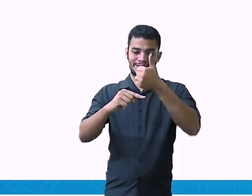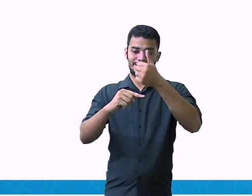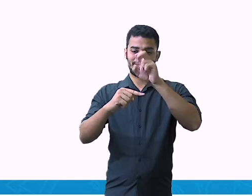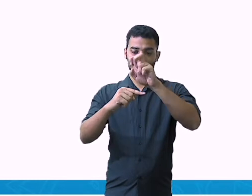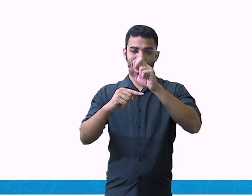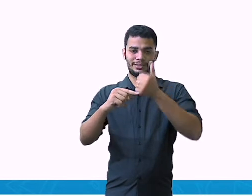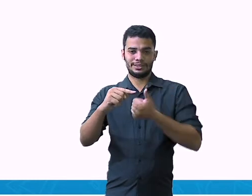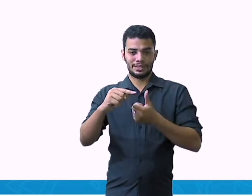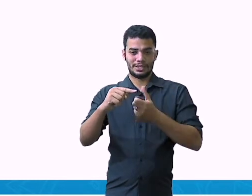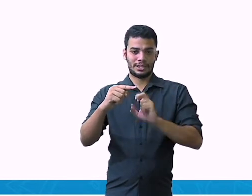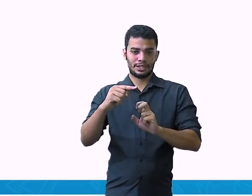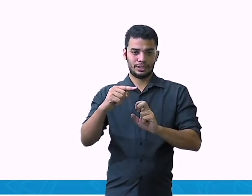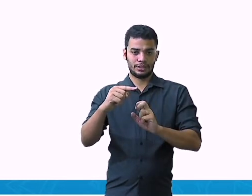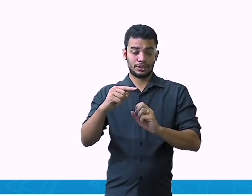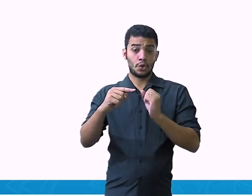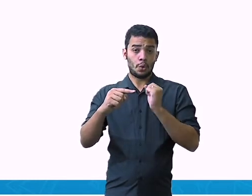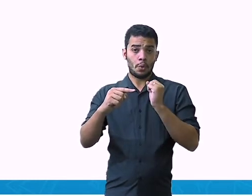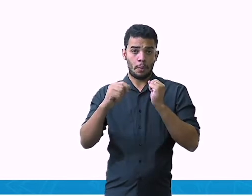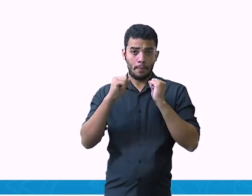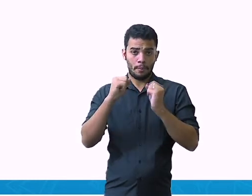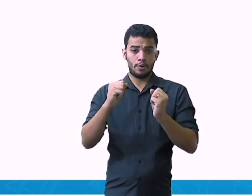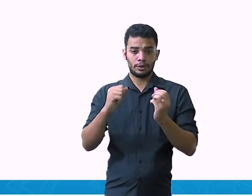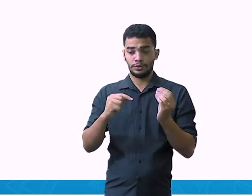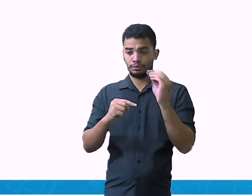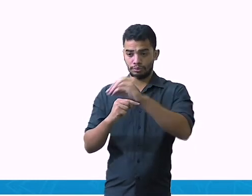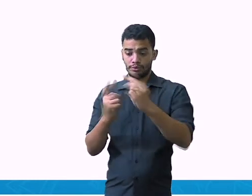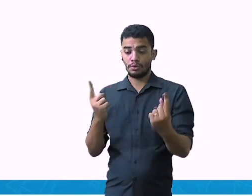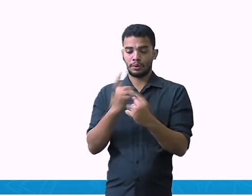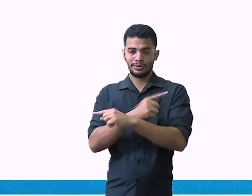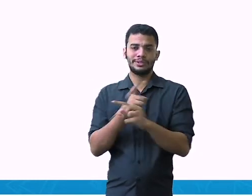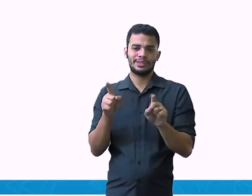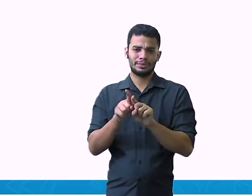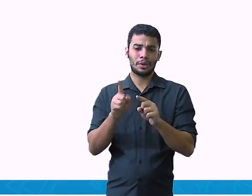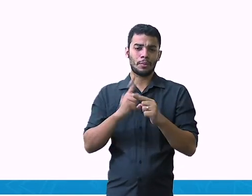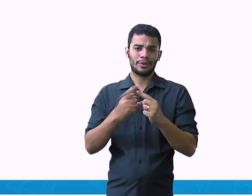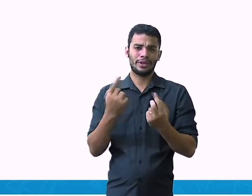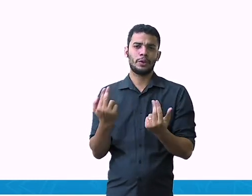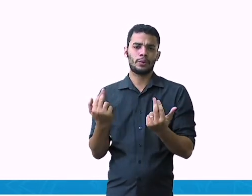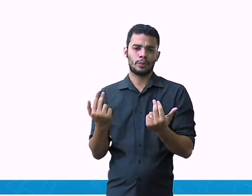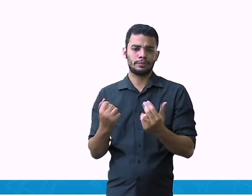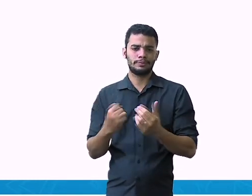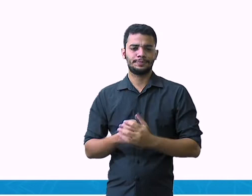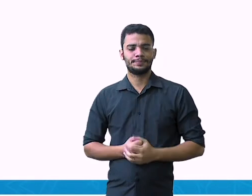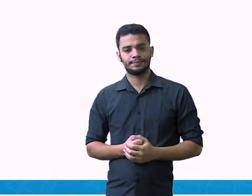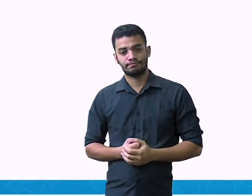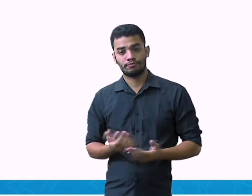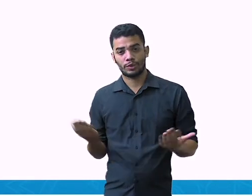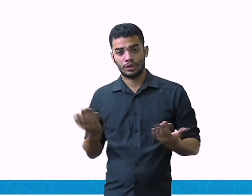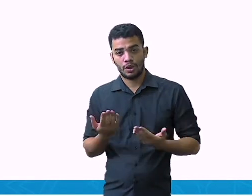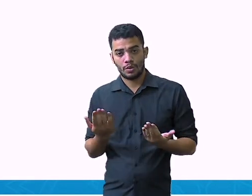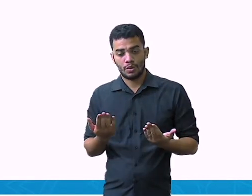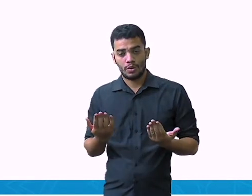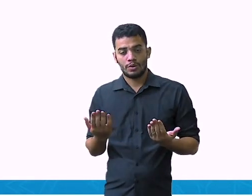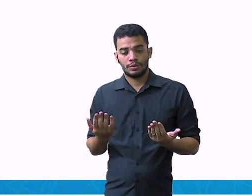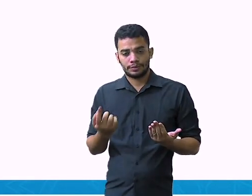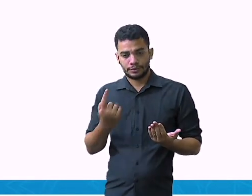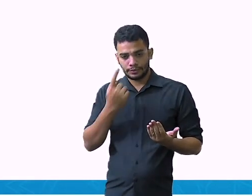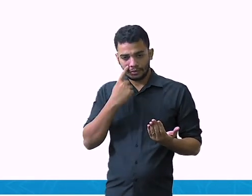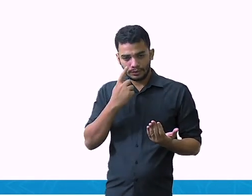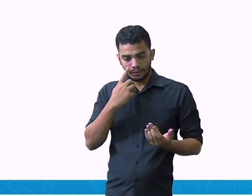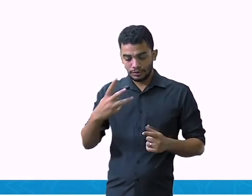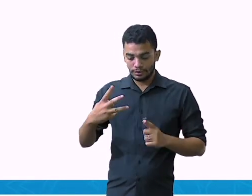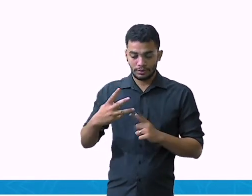tá? Então, quando for igual ao numerador e denominador, ele também pode entrar ali. E, por último, aqui as aparentes, ou